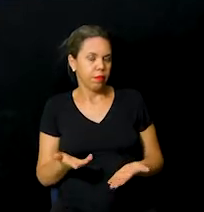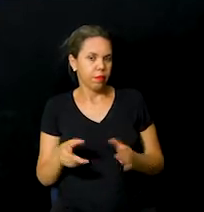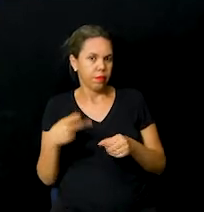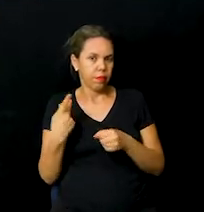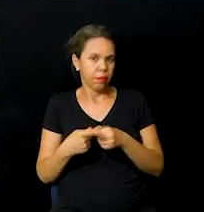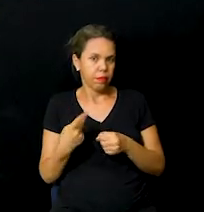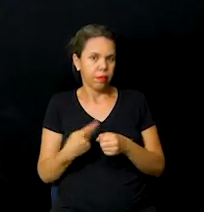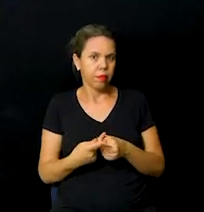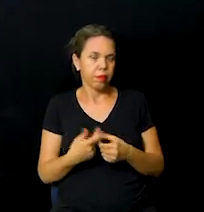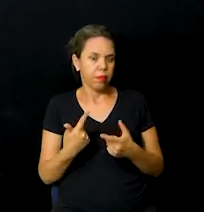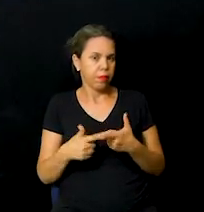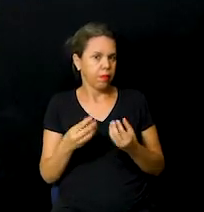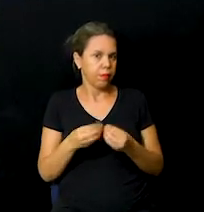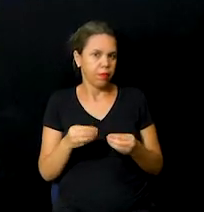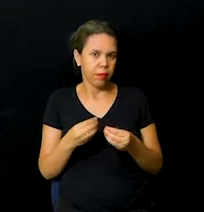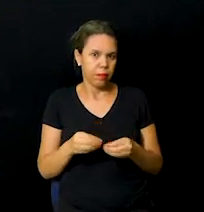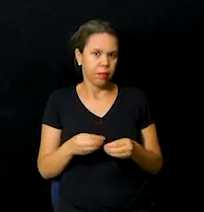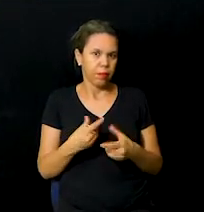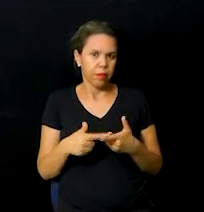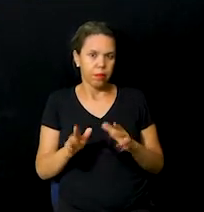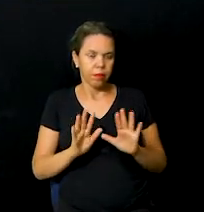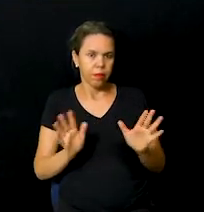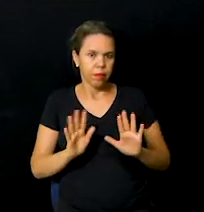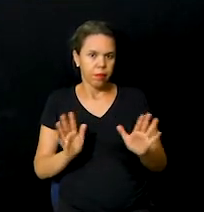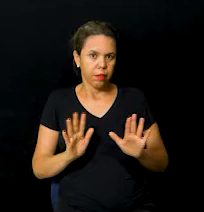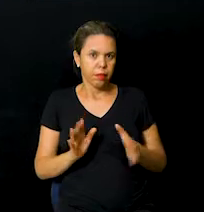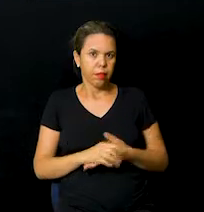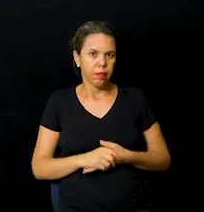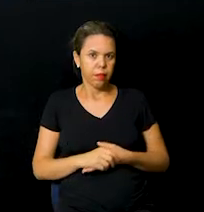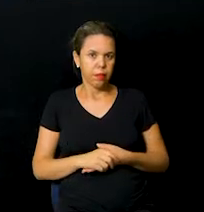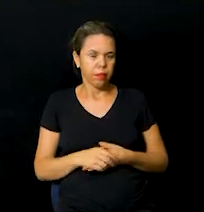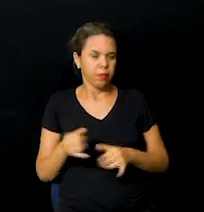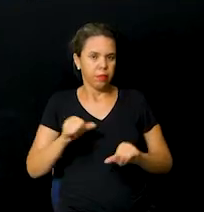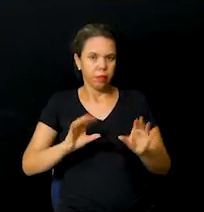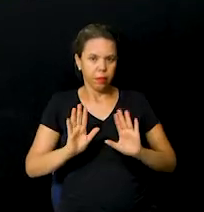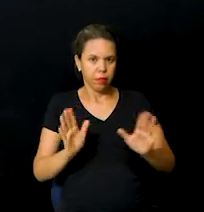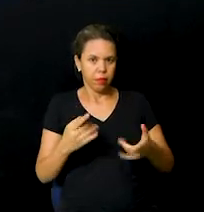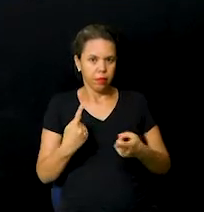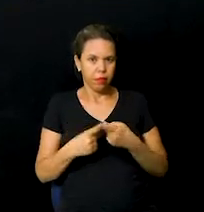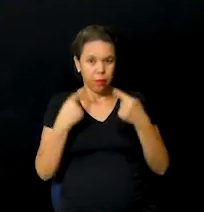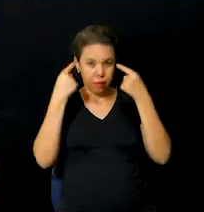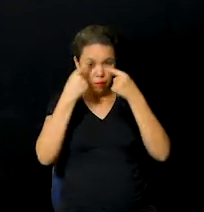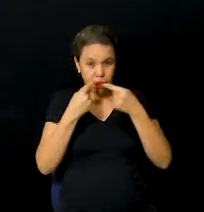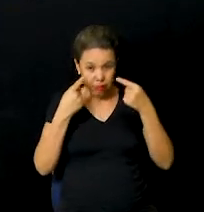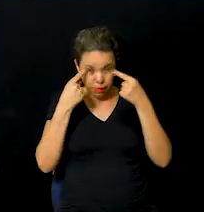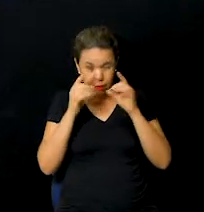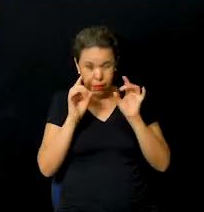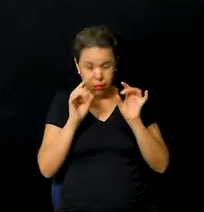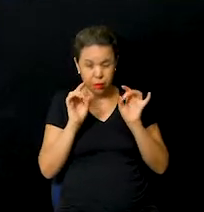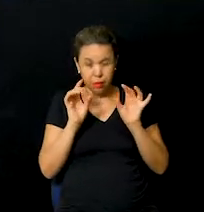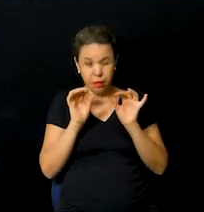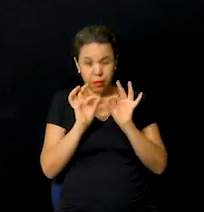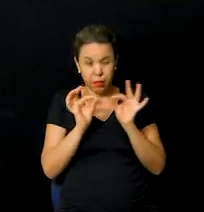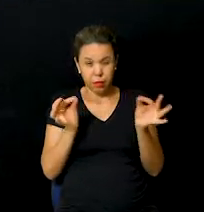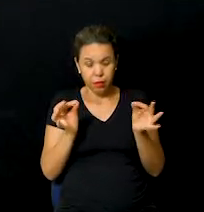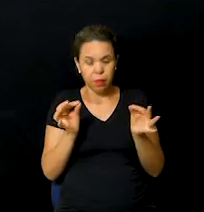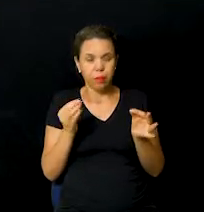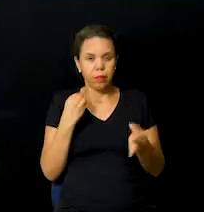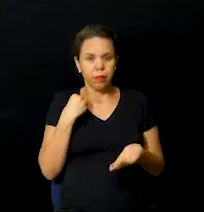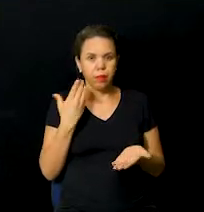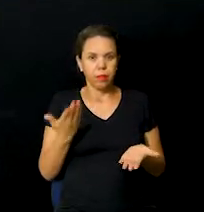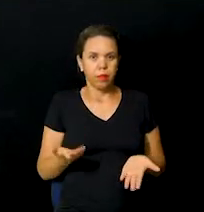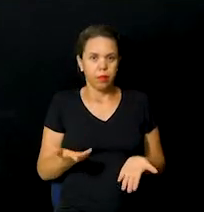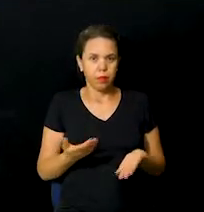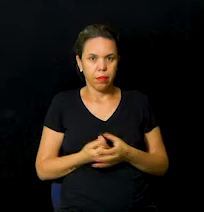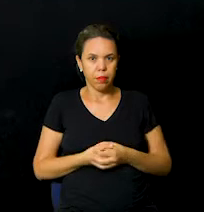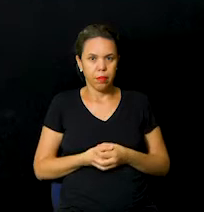um produto que não vai causar nenhum tipo de agressão, não tem nada de tóxico, até porque os olhos é uma região muito sensível.